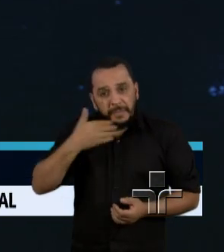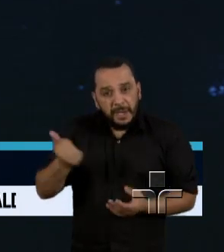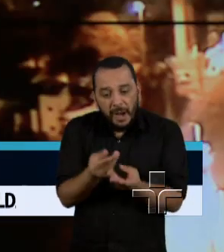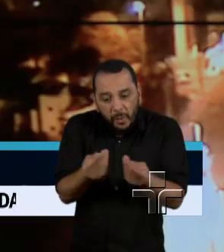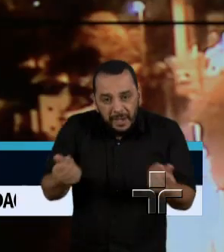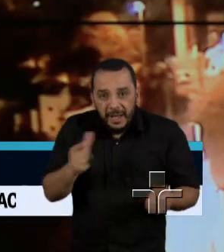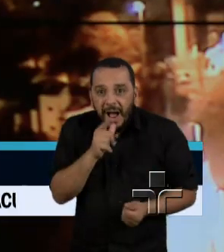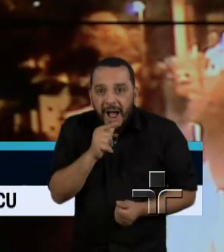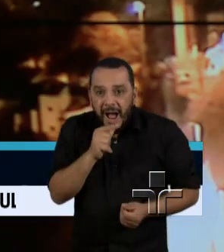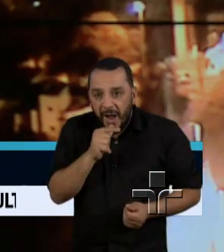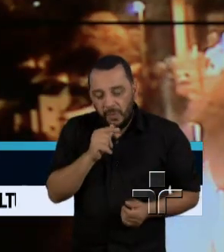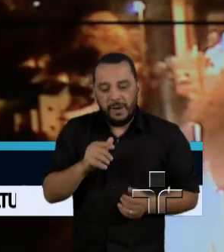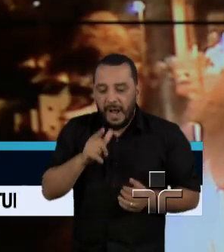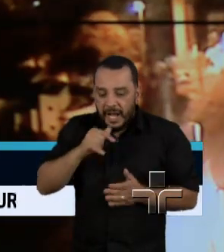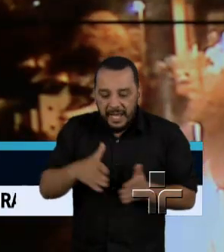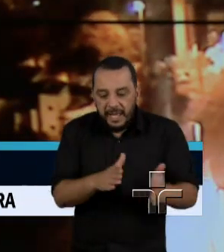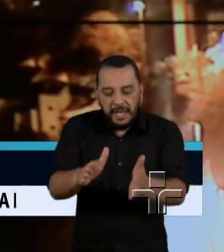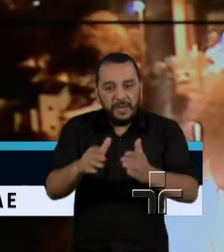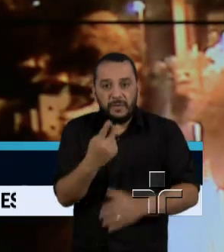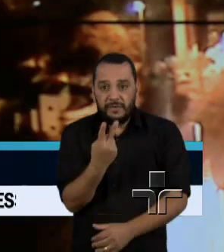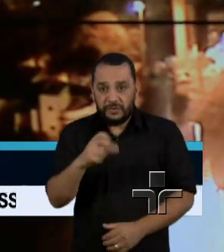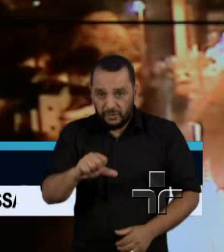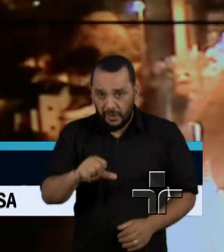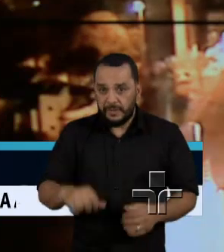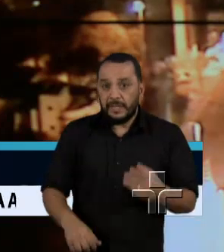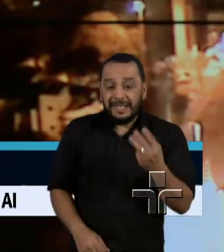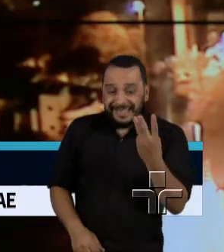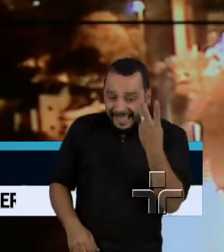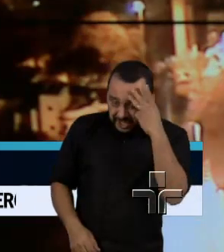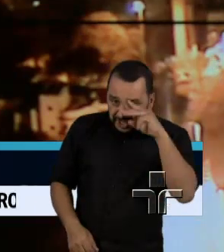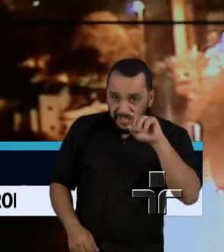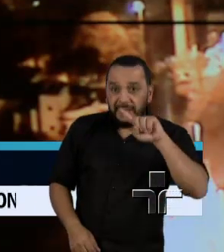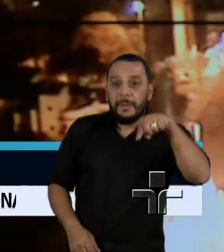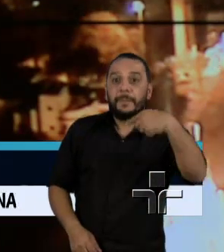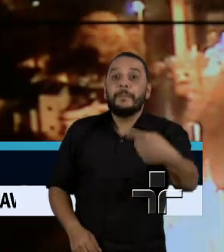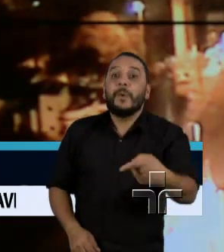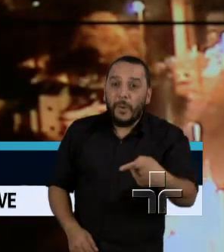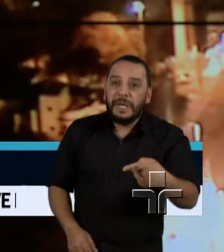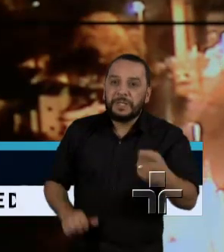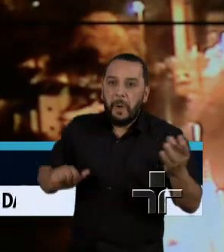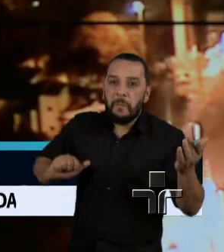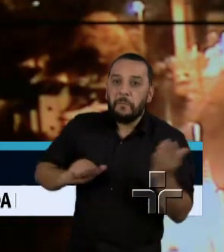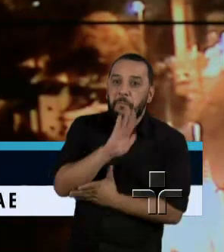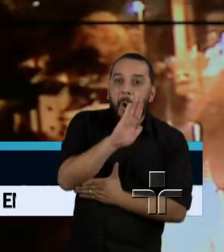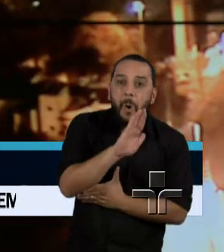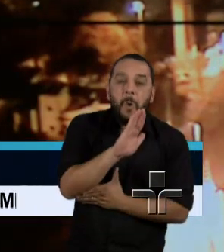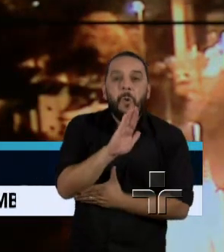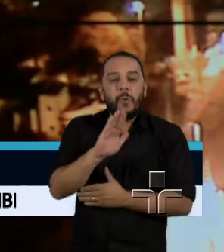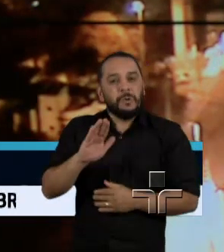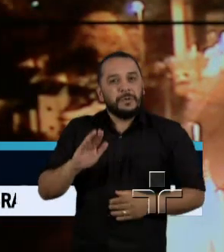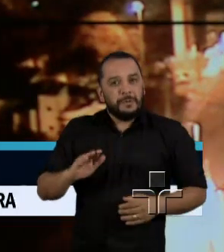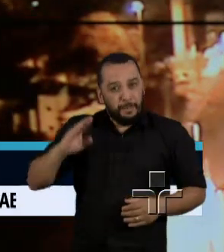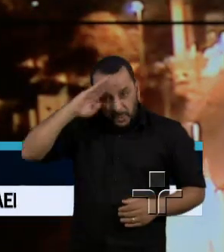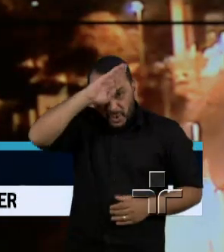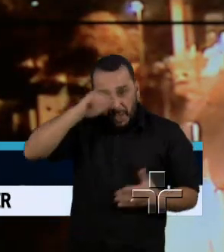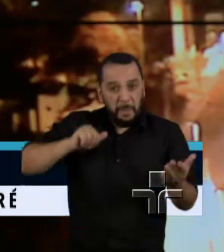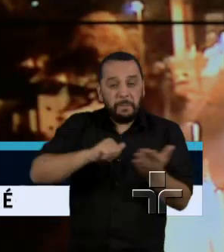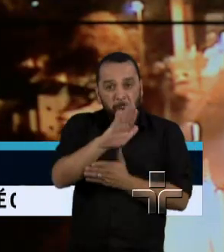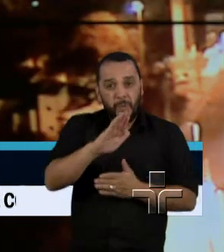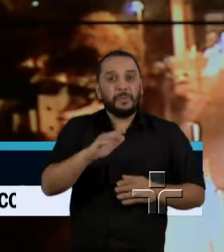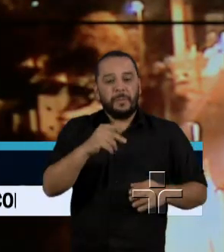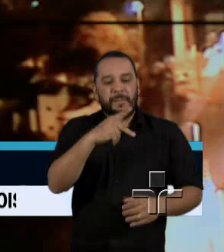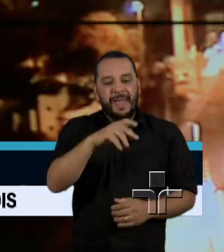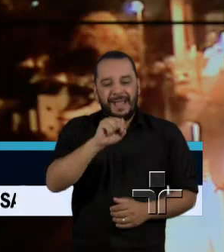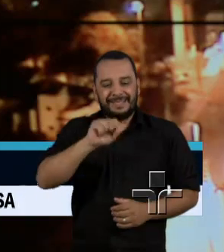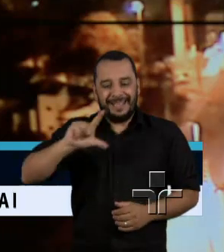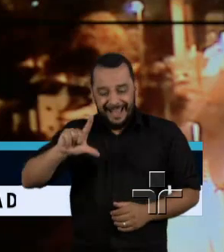Pinheiros. 3 dias depois de ser expulso do PSL do presidente Jair Bolsonaro, o deputado federal Alexandre Frota já se